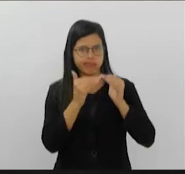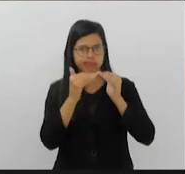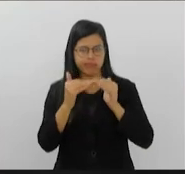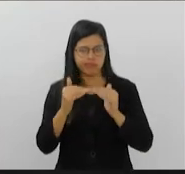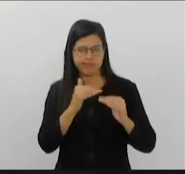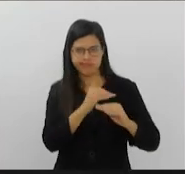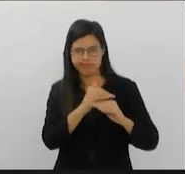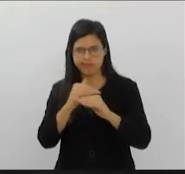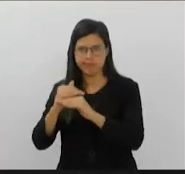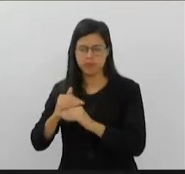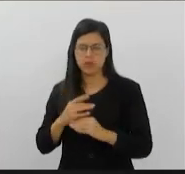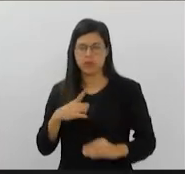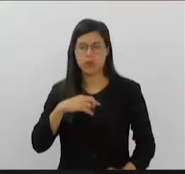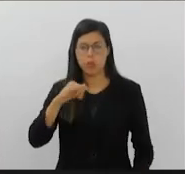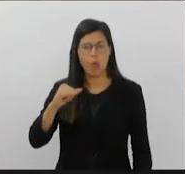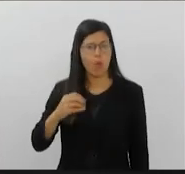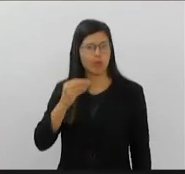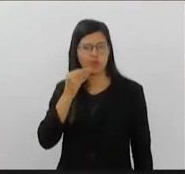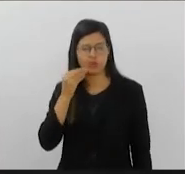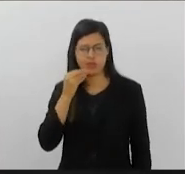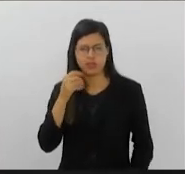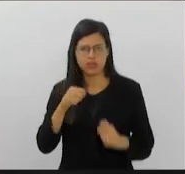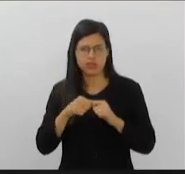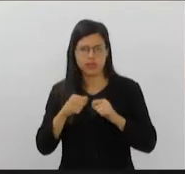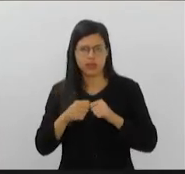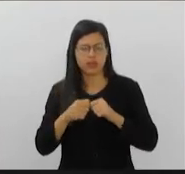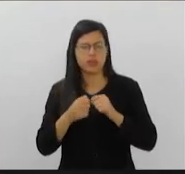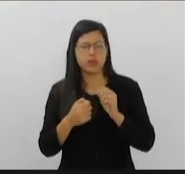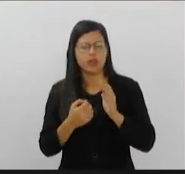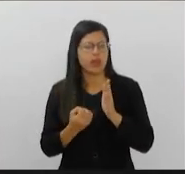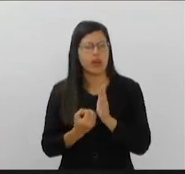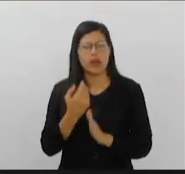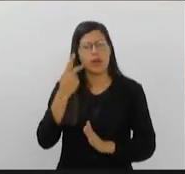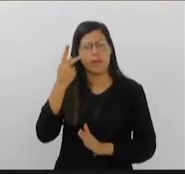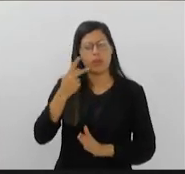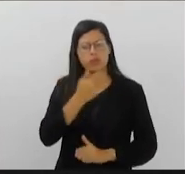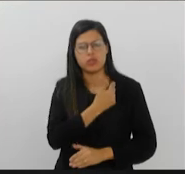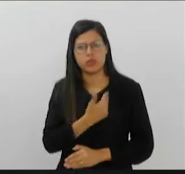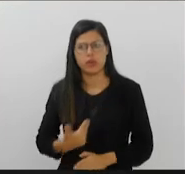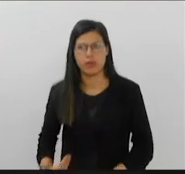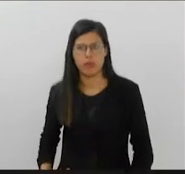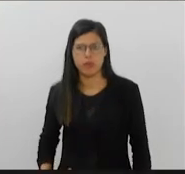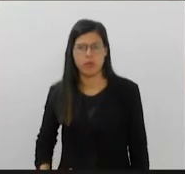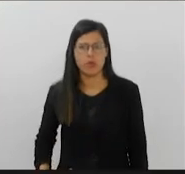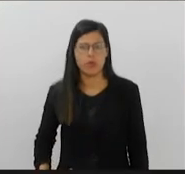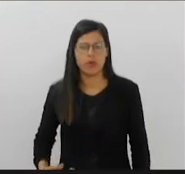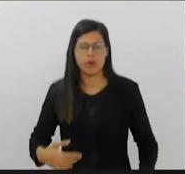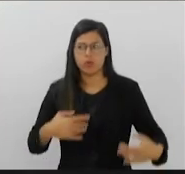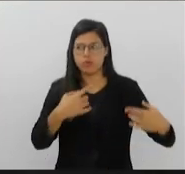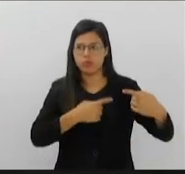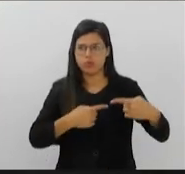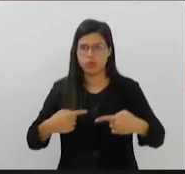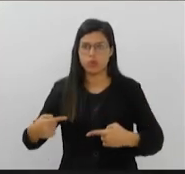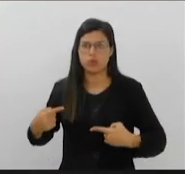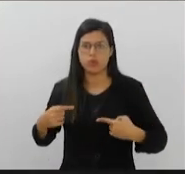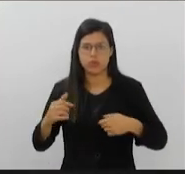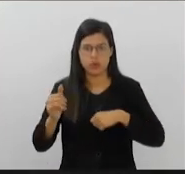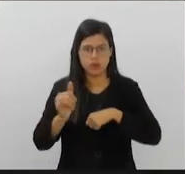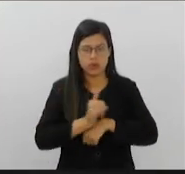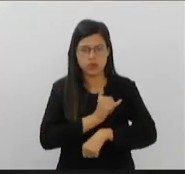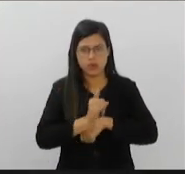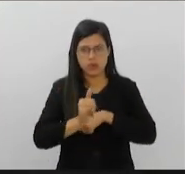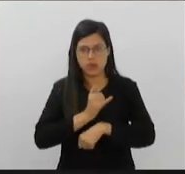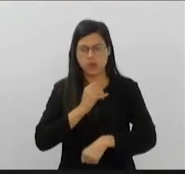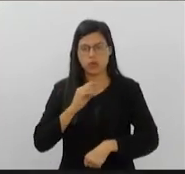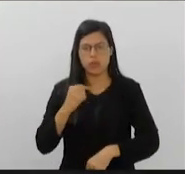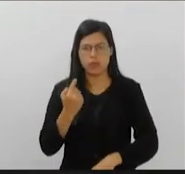oportunidade agora de construir políticas públicas em diferentes áreas da sociedade, com discussões que são estratégicas para o nosso